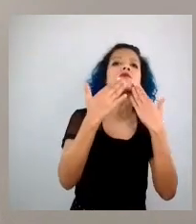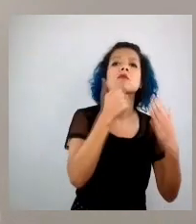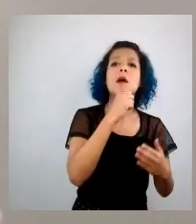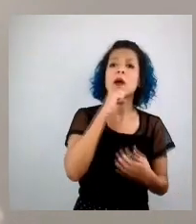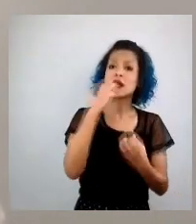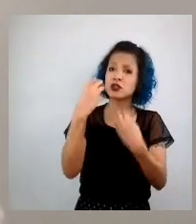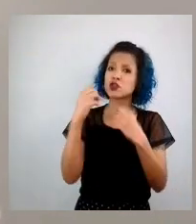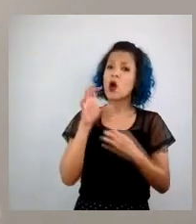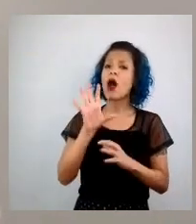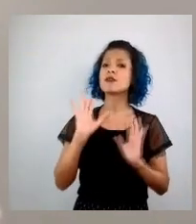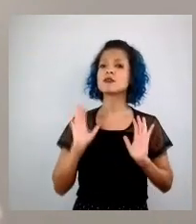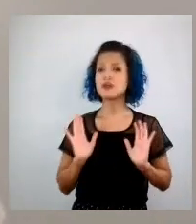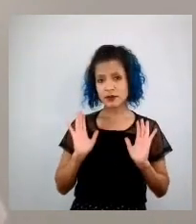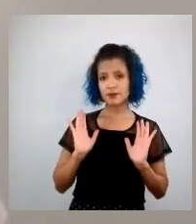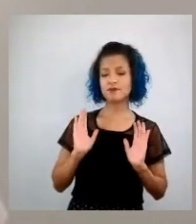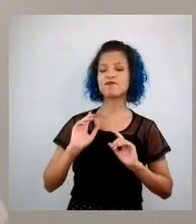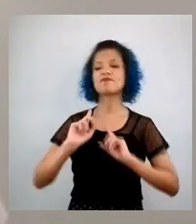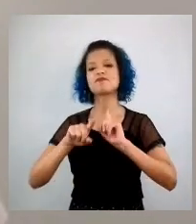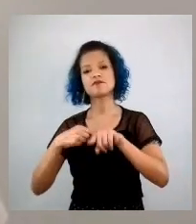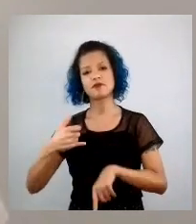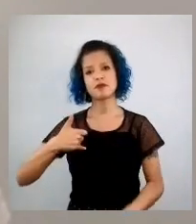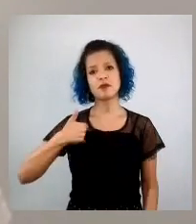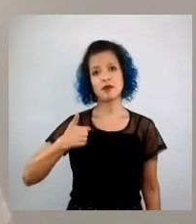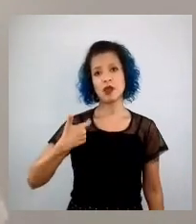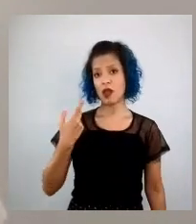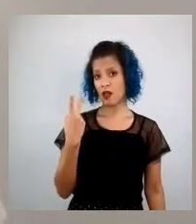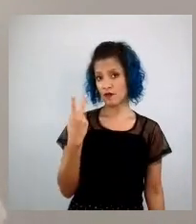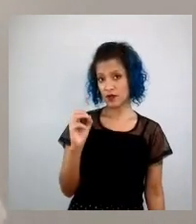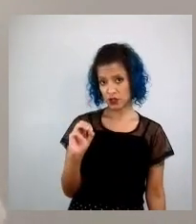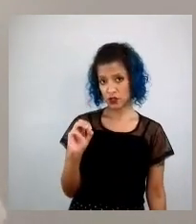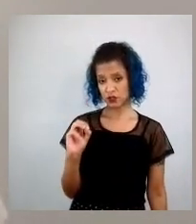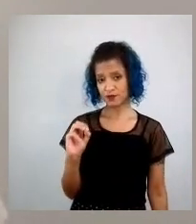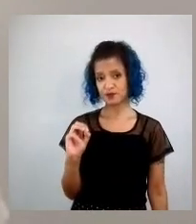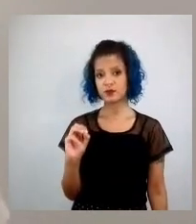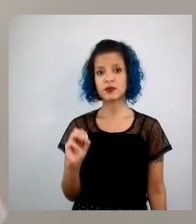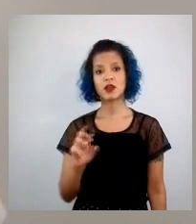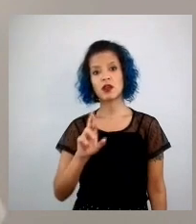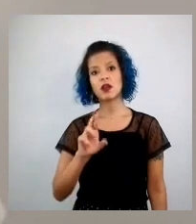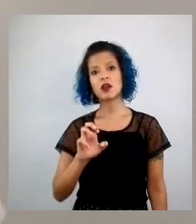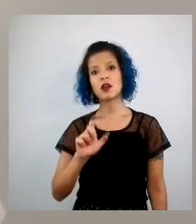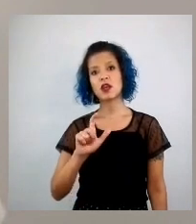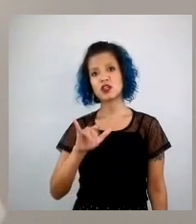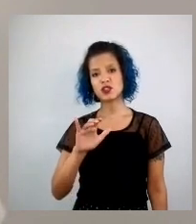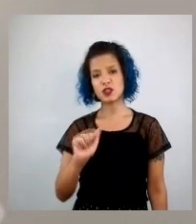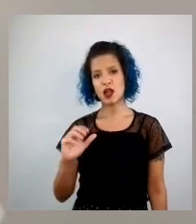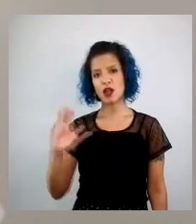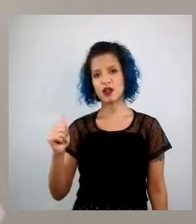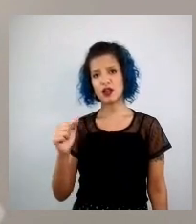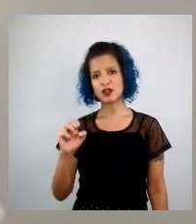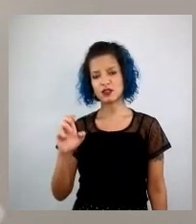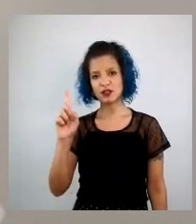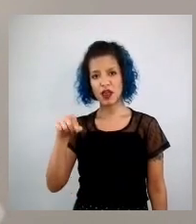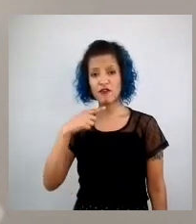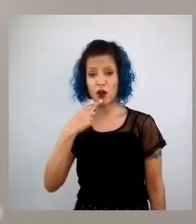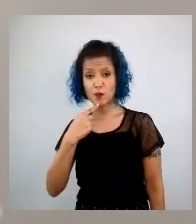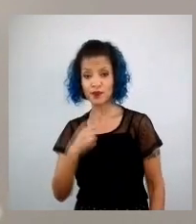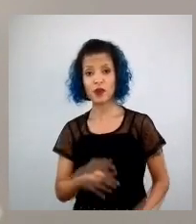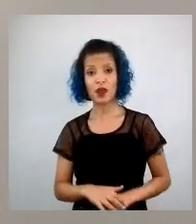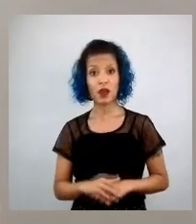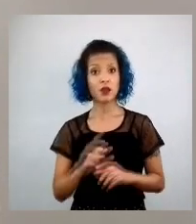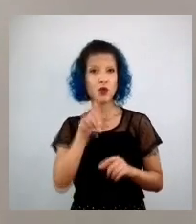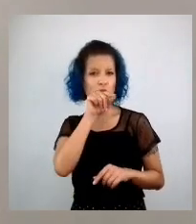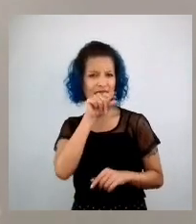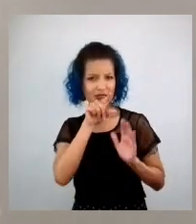20 anos, a Regina Casé botou no Twitter assim, olha, quem quiser ir lá no meu programa, só fala aqui com o meu